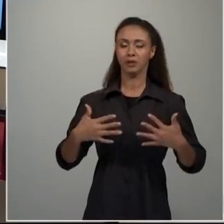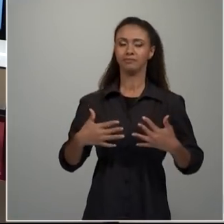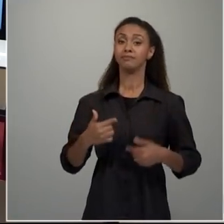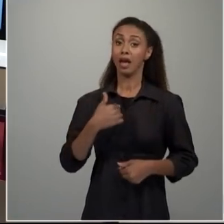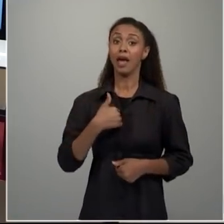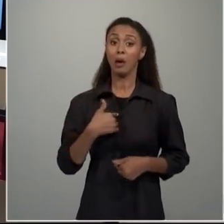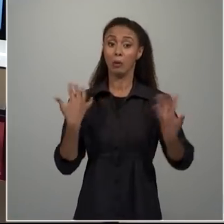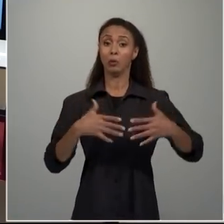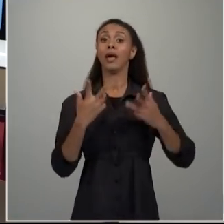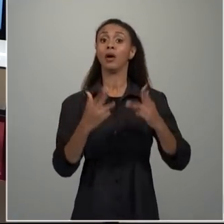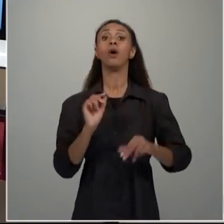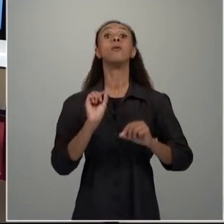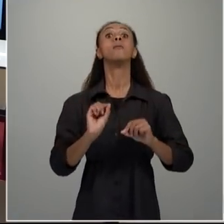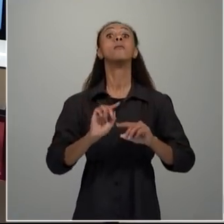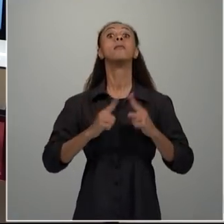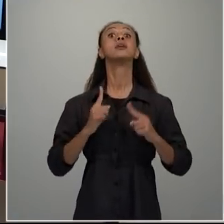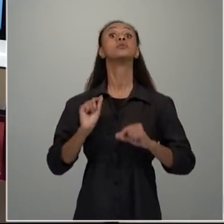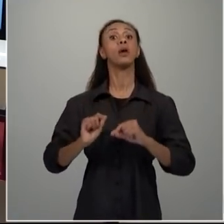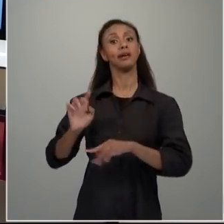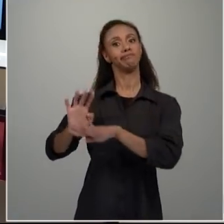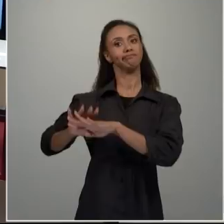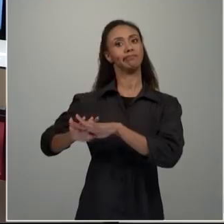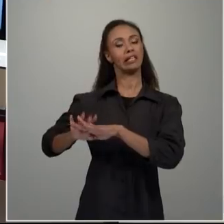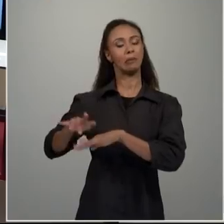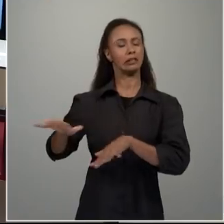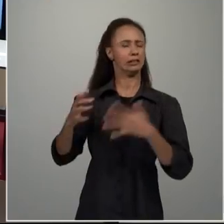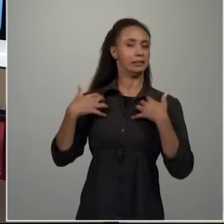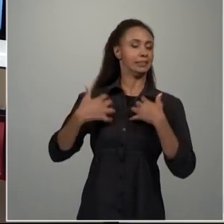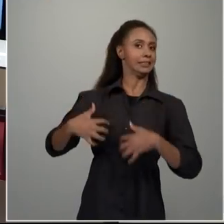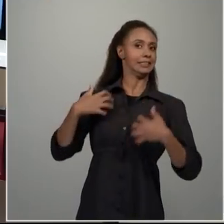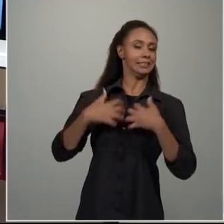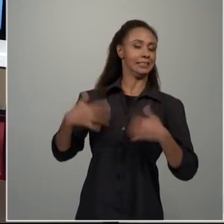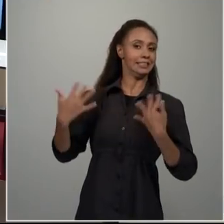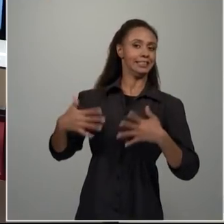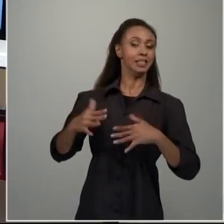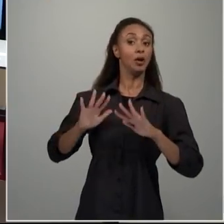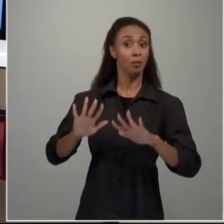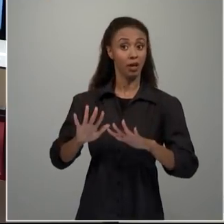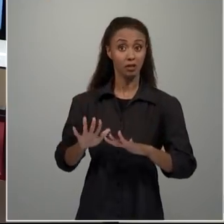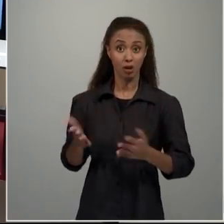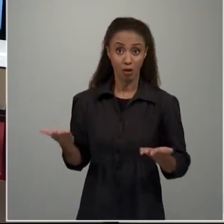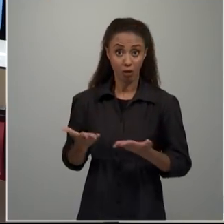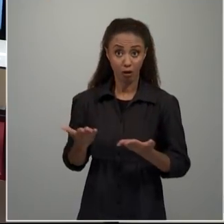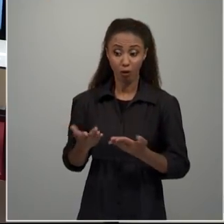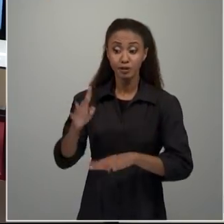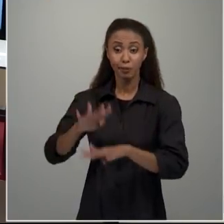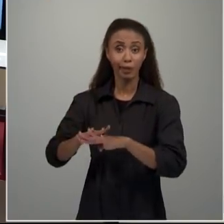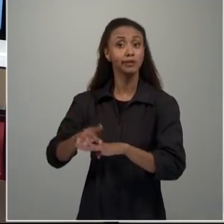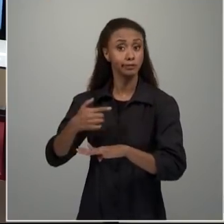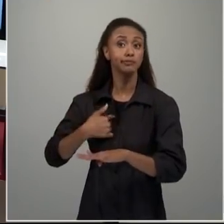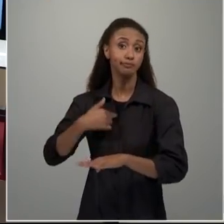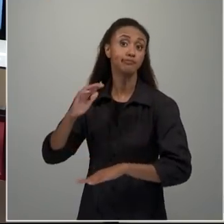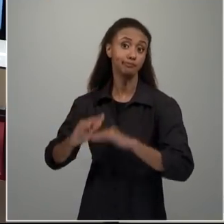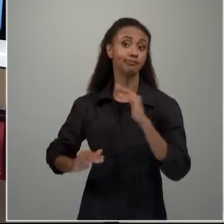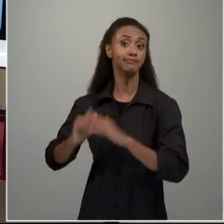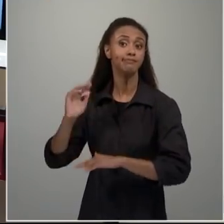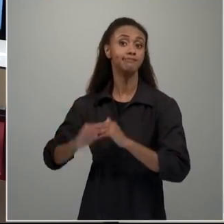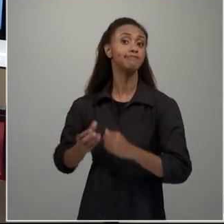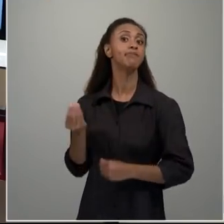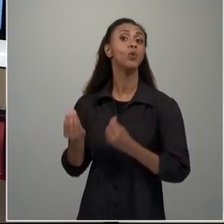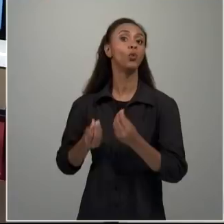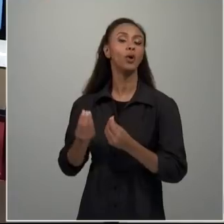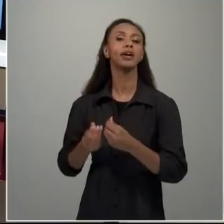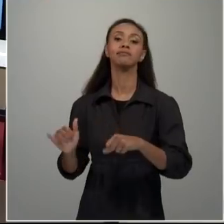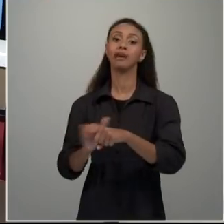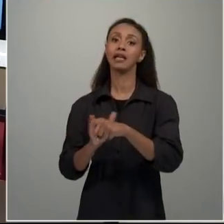pavor com a matemática só que temos é pra você que hoje eu faço uso da matemática como uma estratégia de